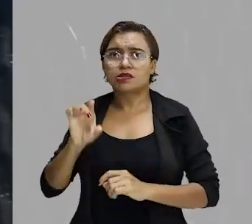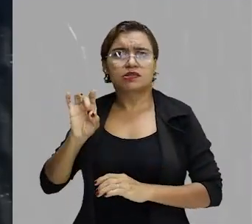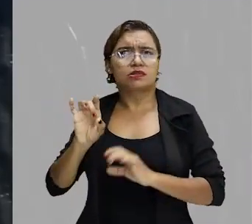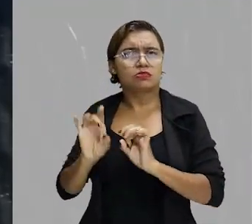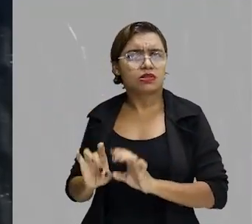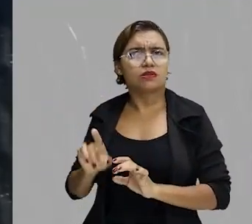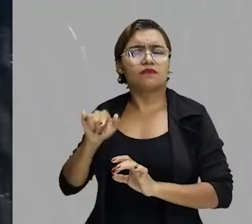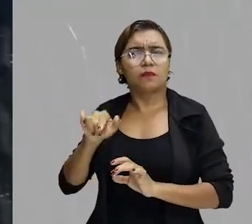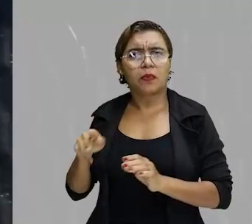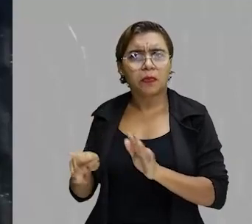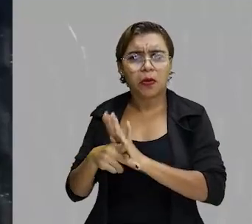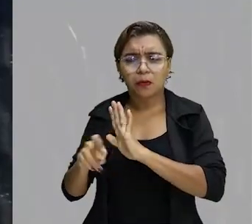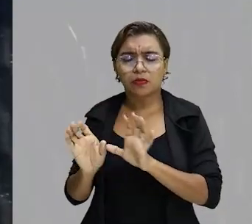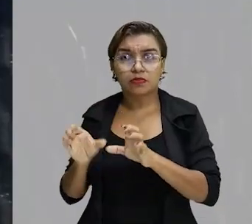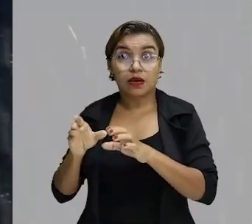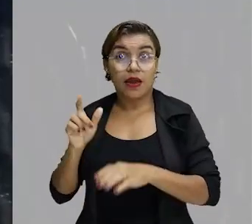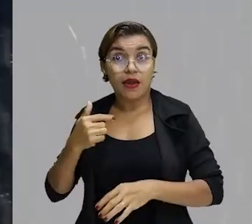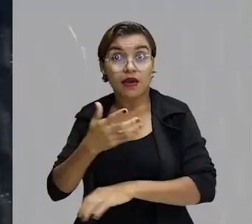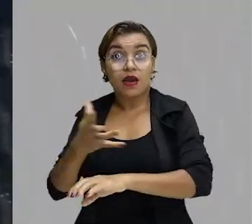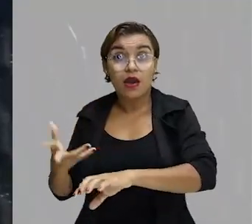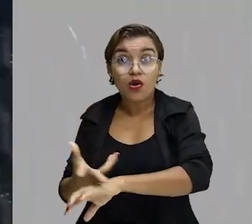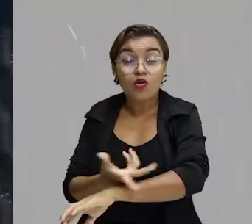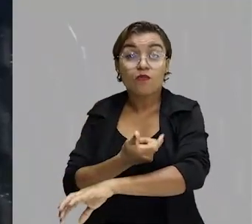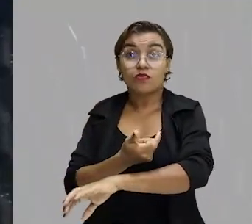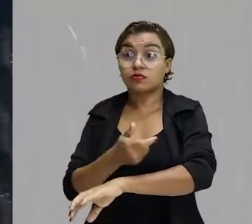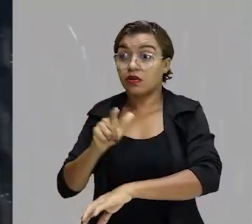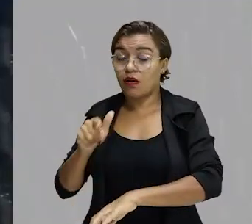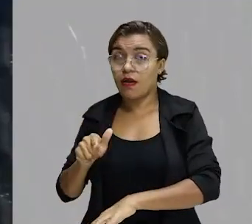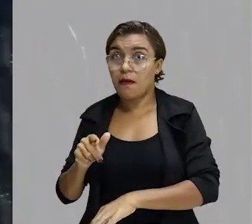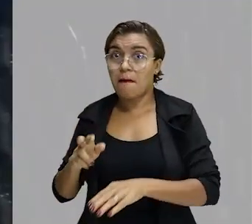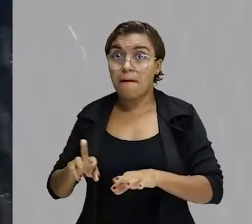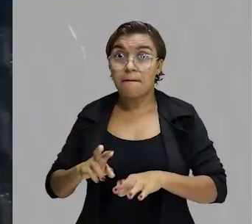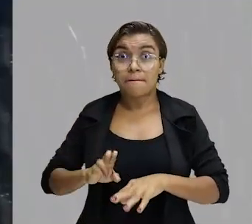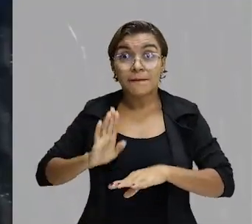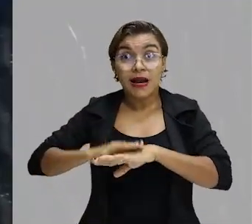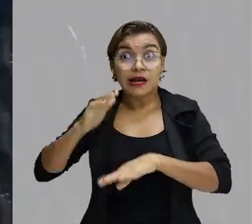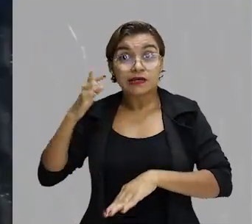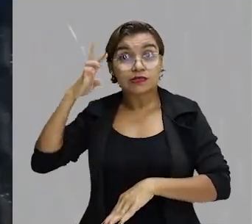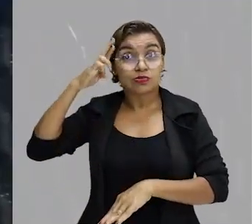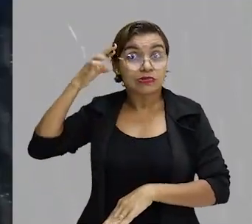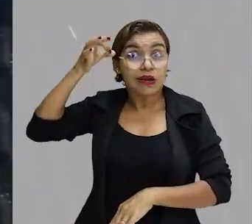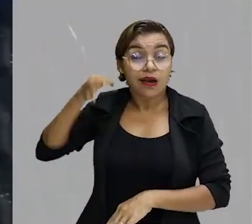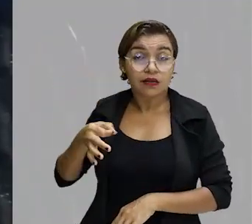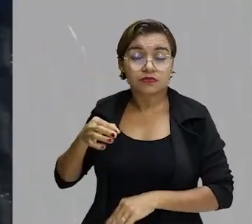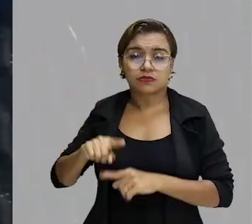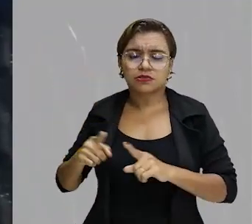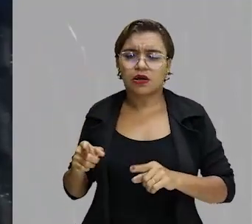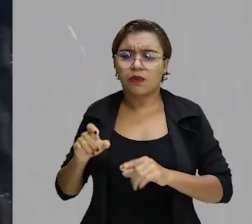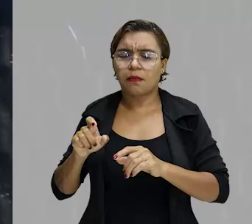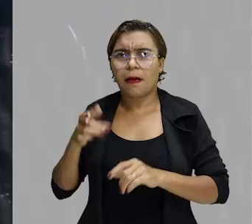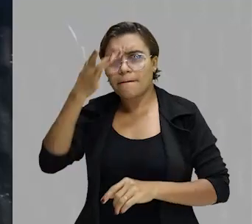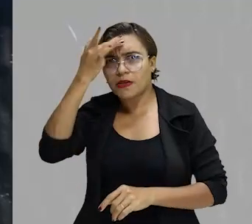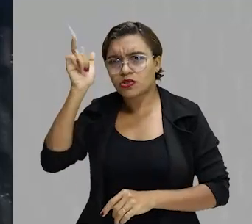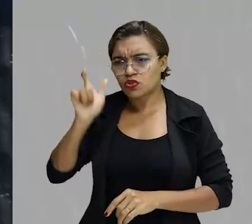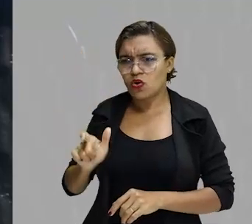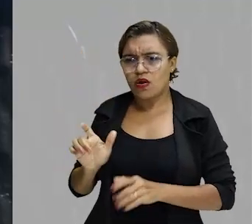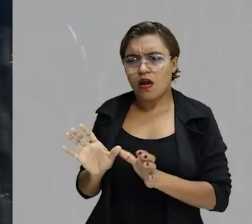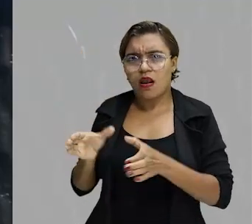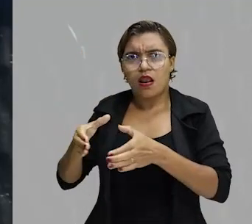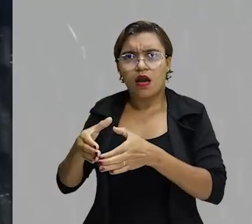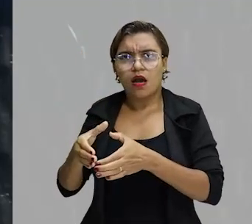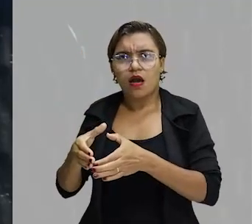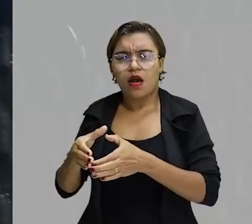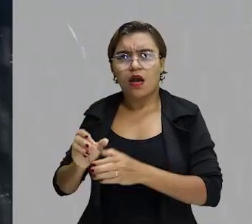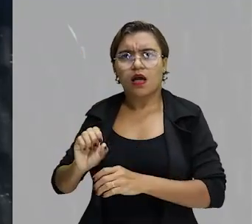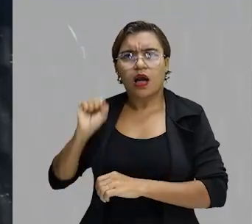específico, né? Que a emoção ela fala mais alto do que a razão muitas vezes. Então quando o cara está ali na torcida organizada, ele